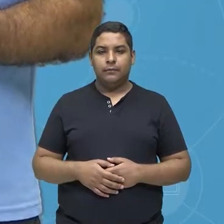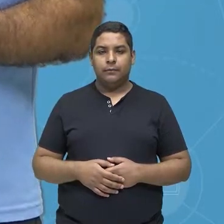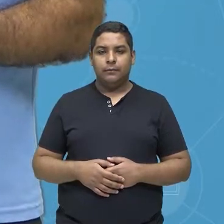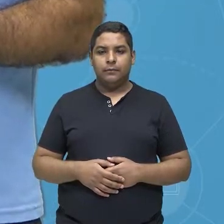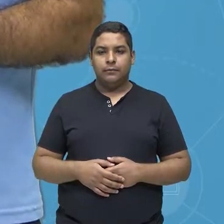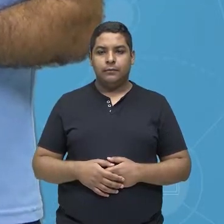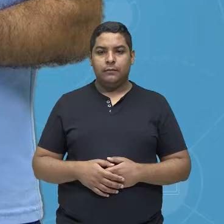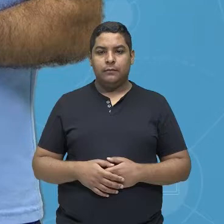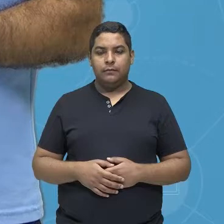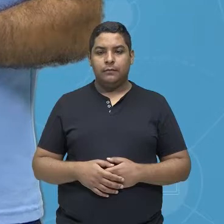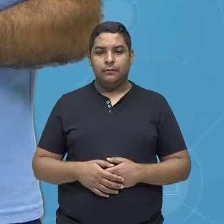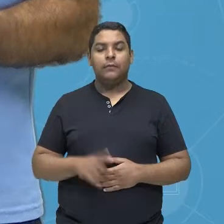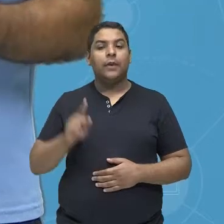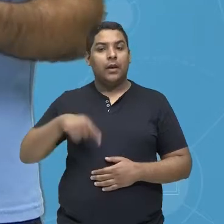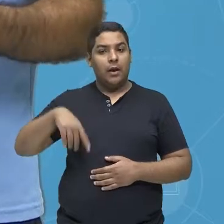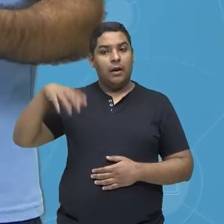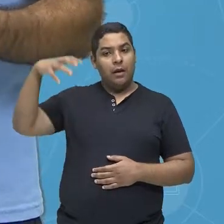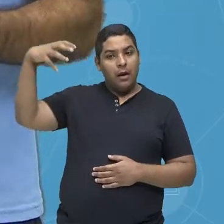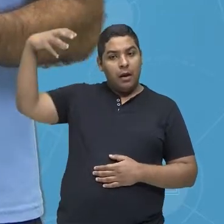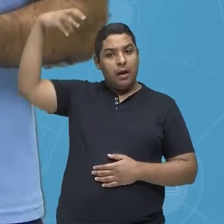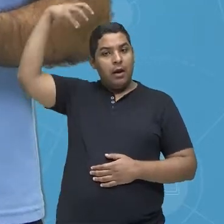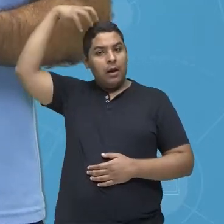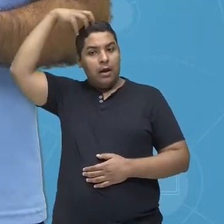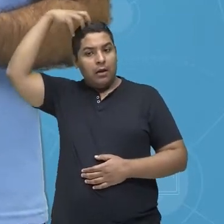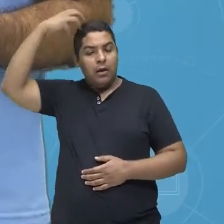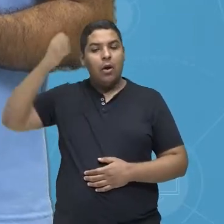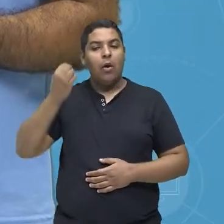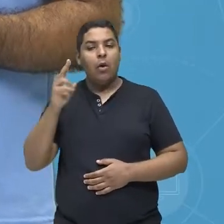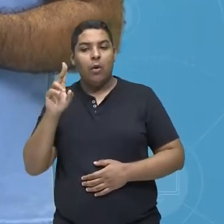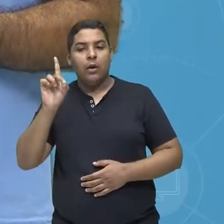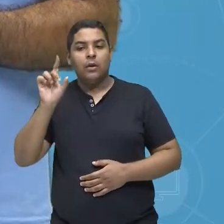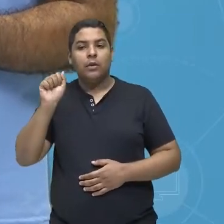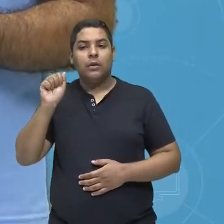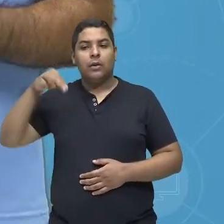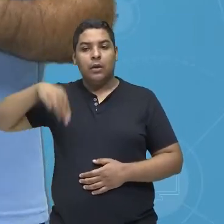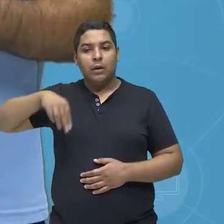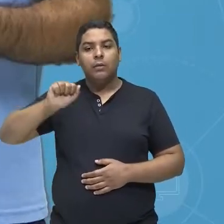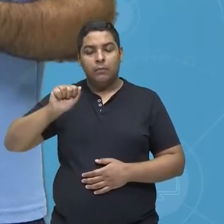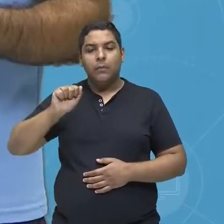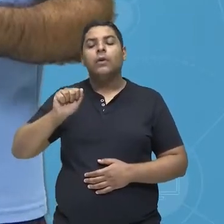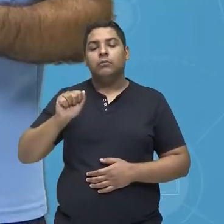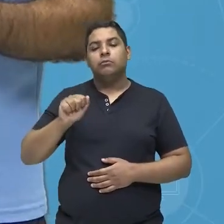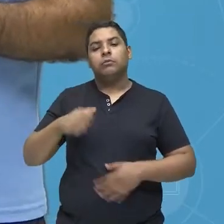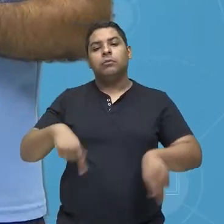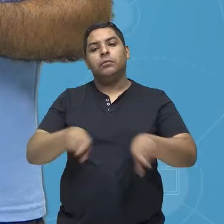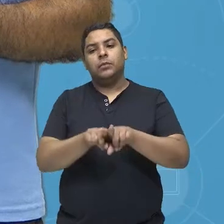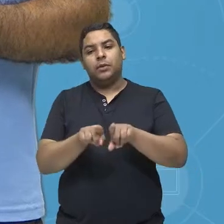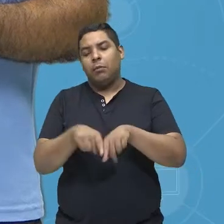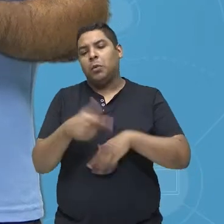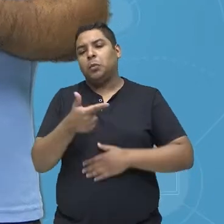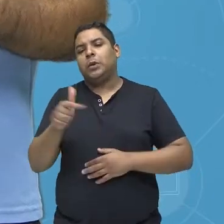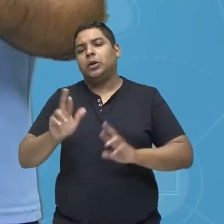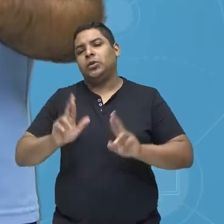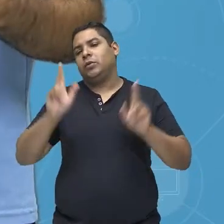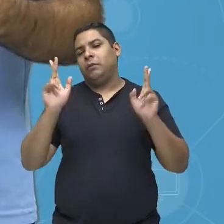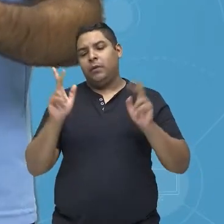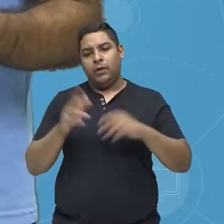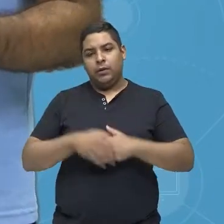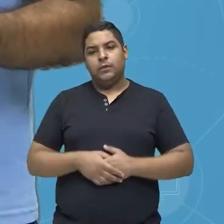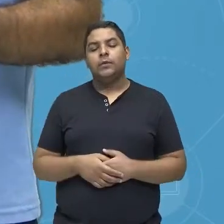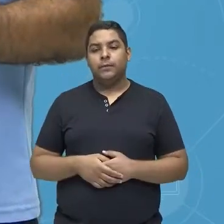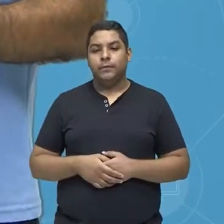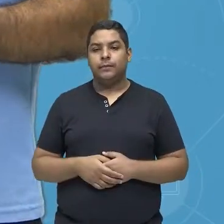a rainha, né, ou a dama, como é chamada aqui. Não existe essa diferença muito grande, mas